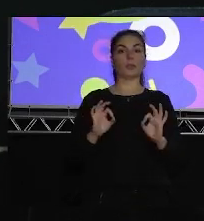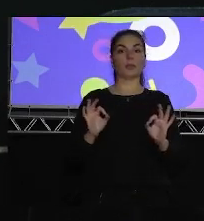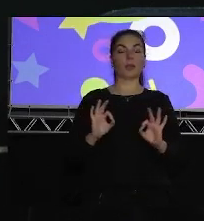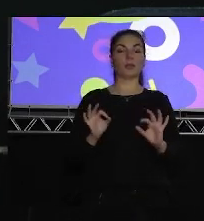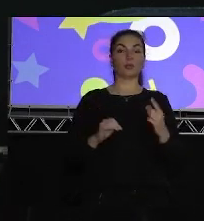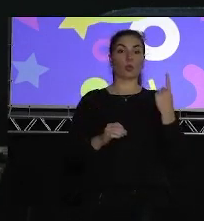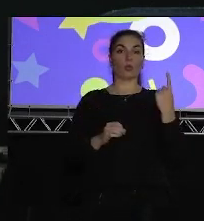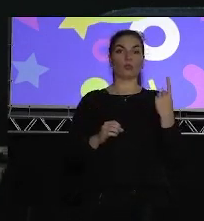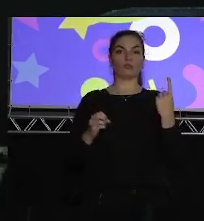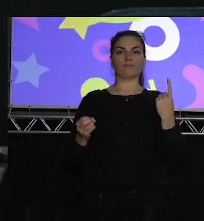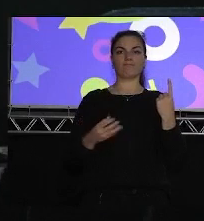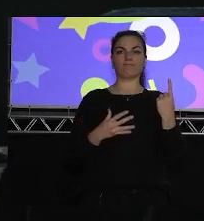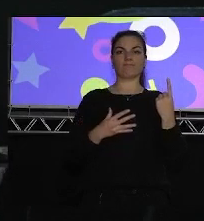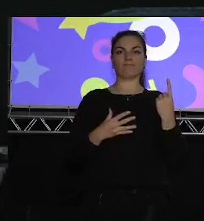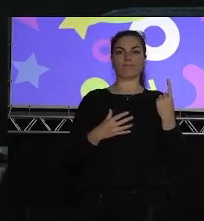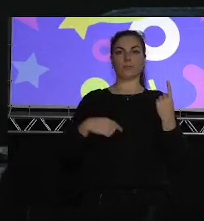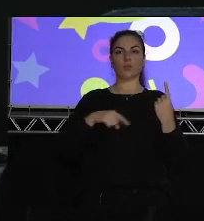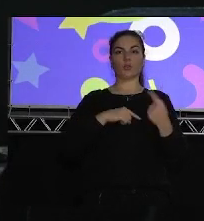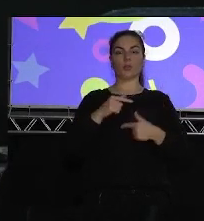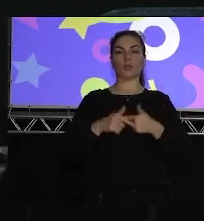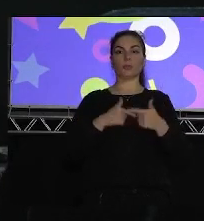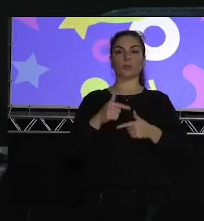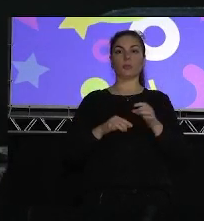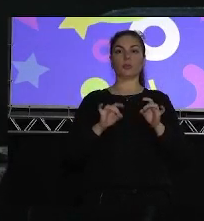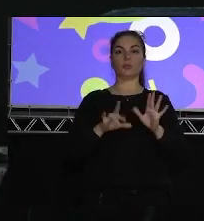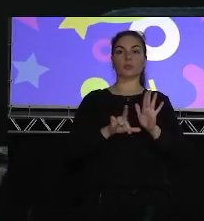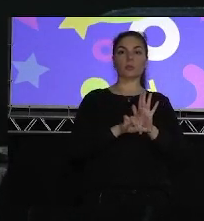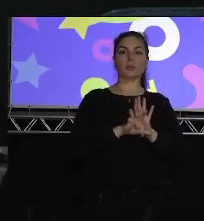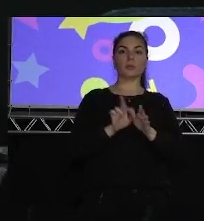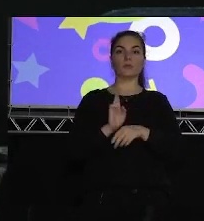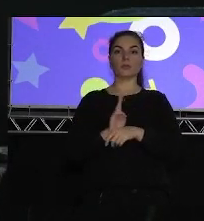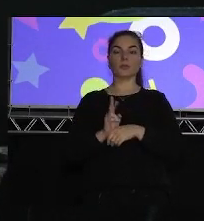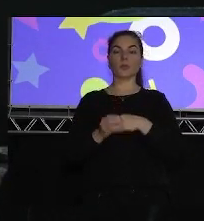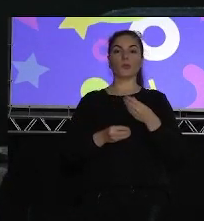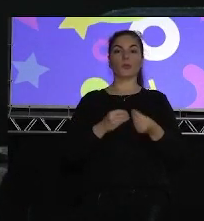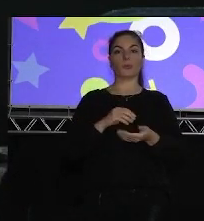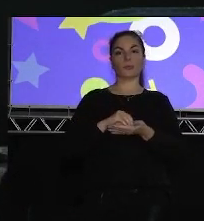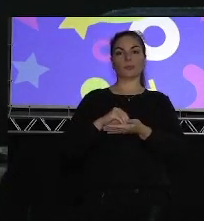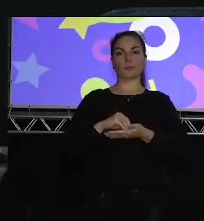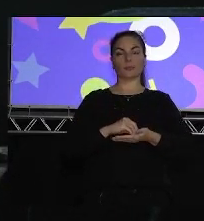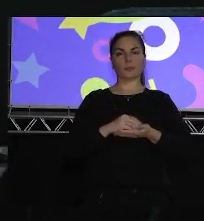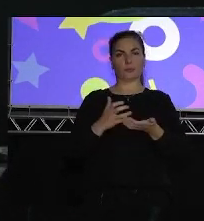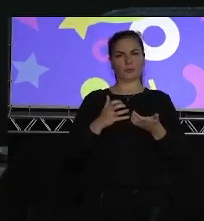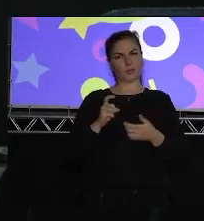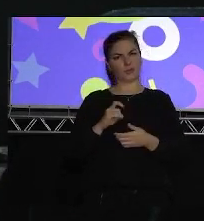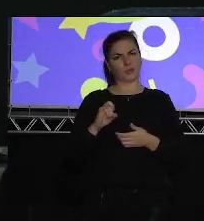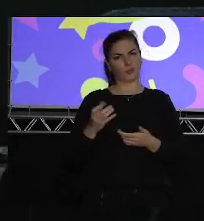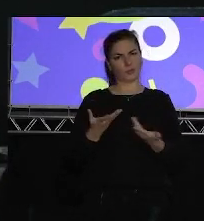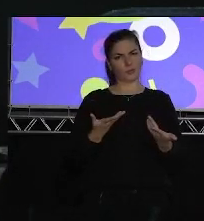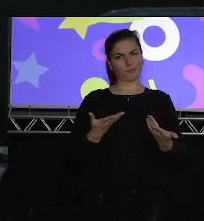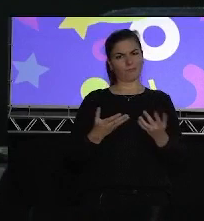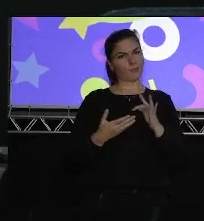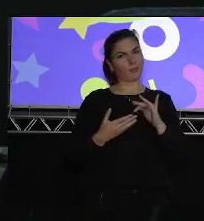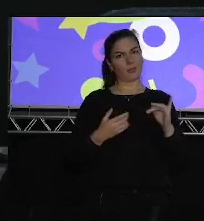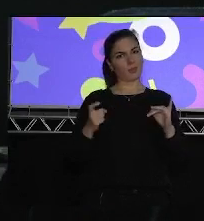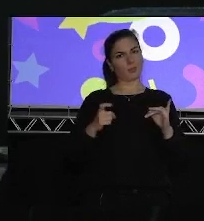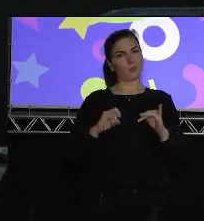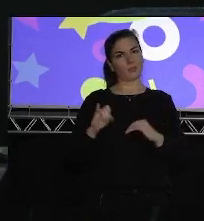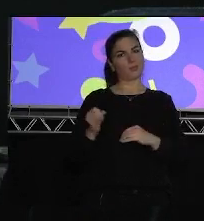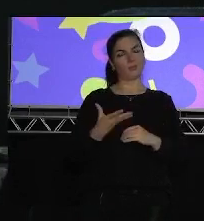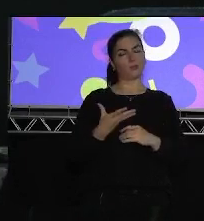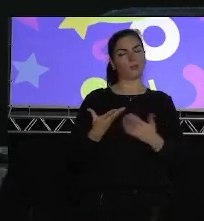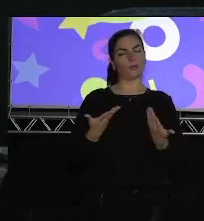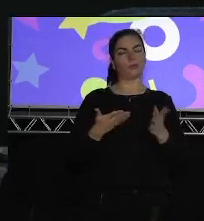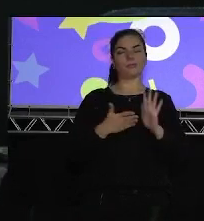entrou. A gente está trabalhando só para o legal e fiscal, para o aumento de eficiência. E a gente quer ser inovador? A TI não está sendo inovadora, porque as propostas